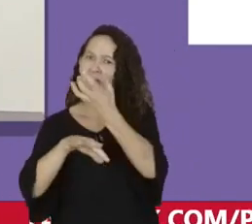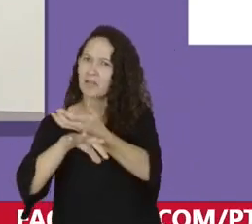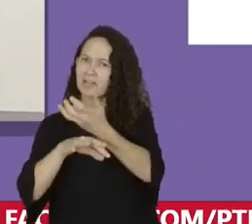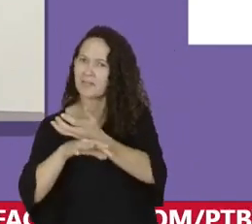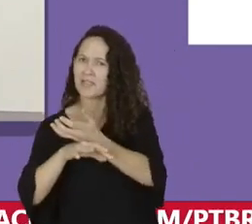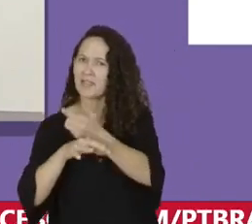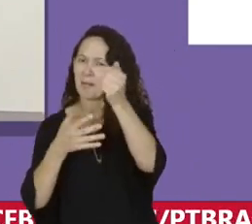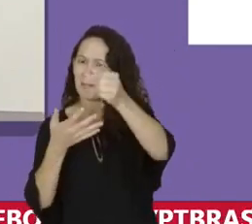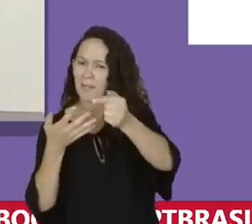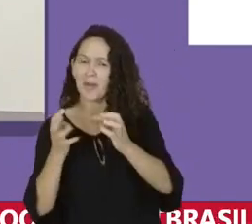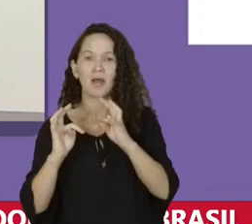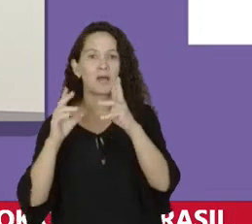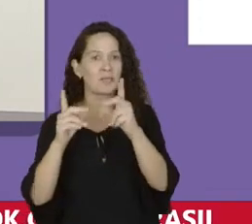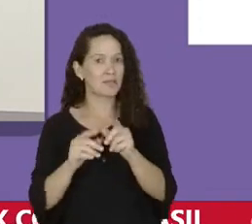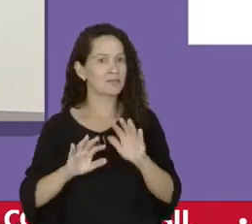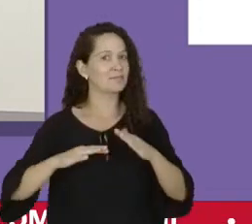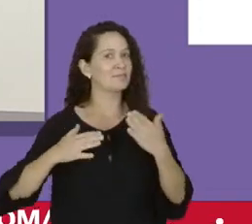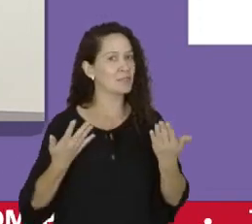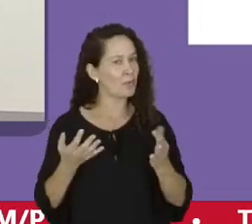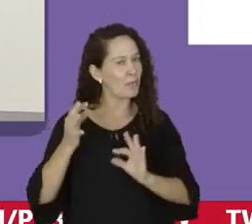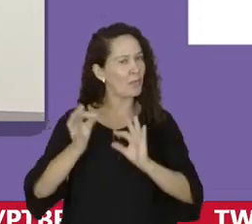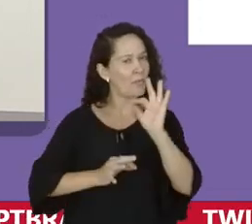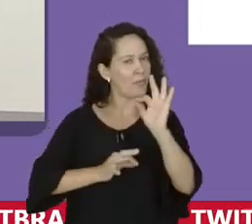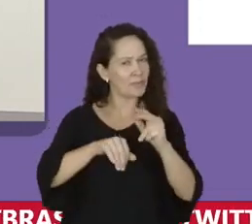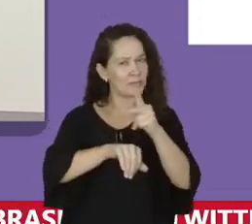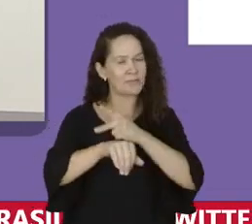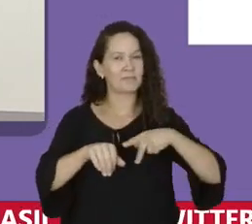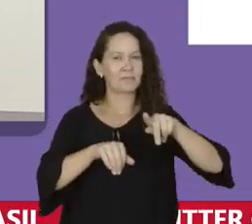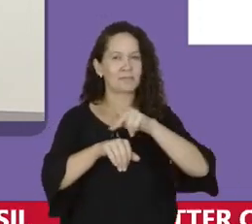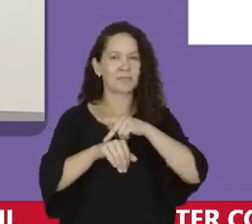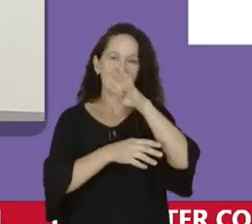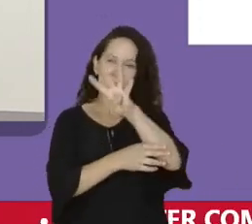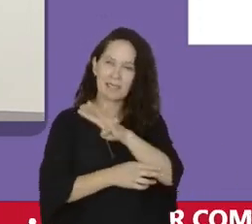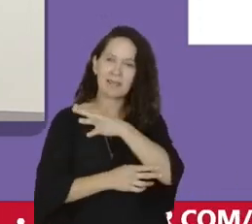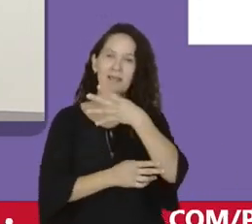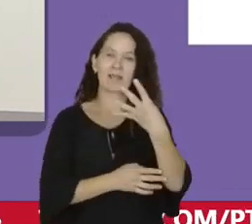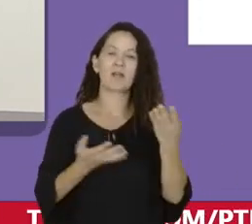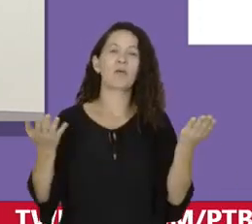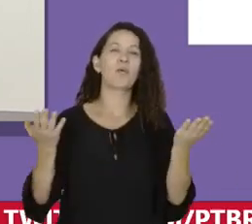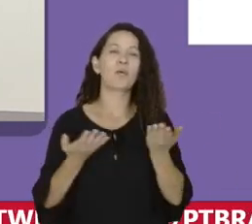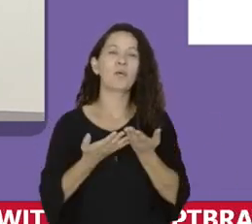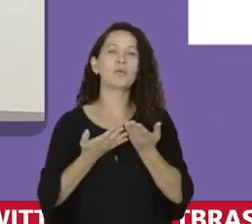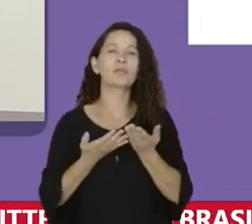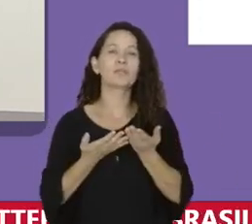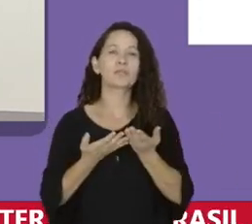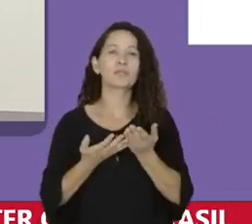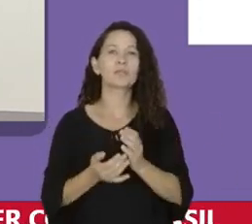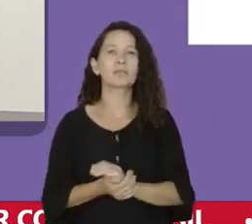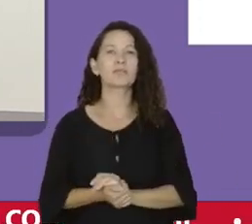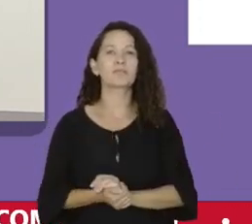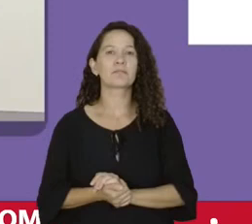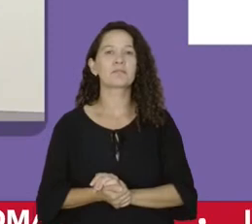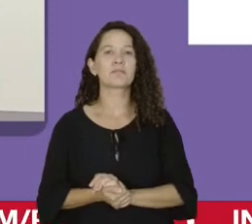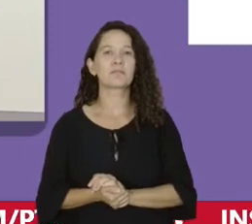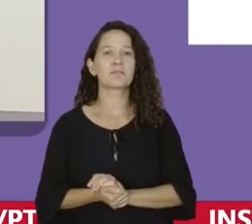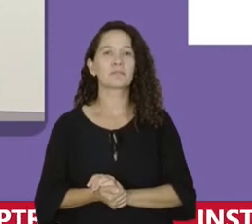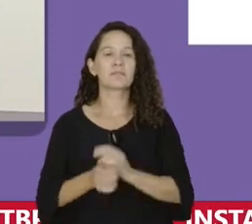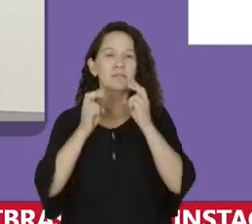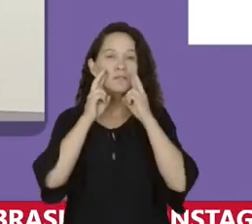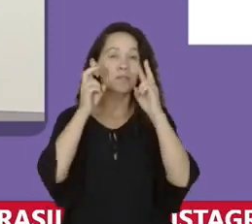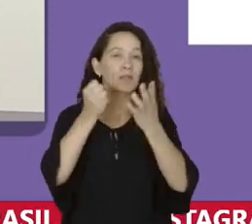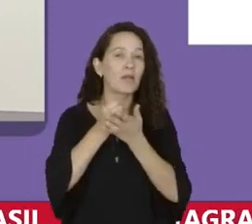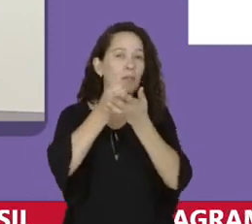os aspectos. Então, estão se montando no país redes, hoje, que